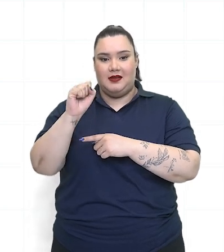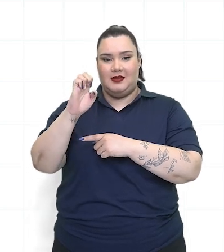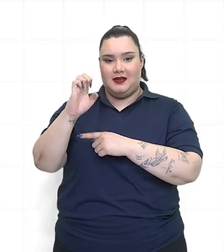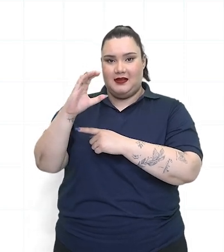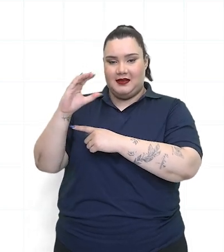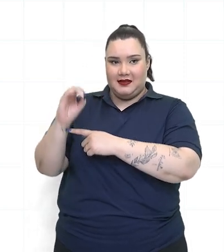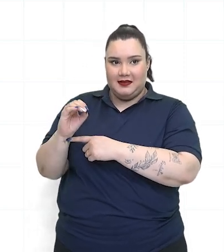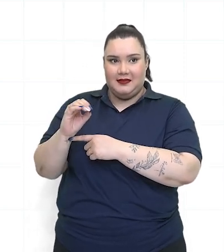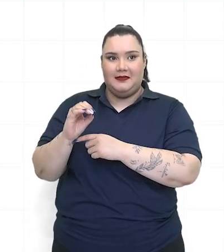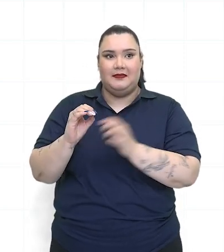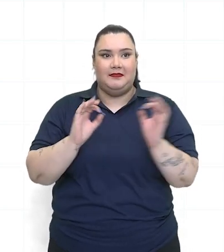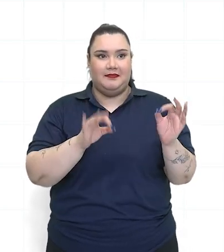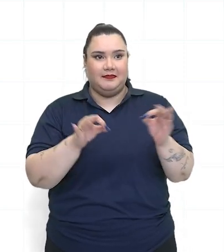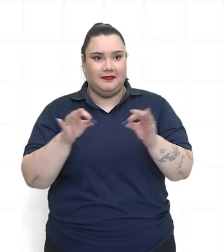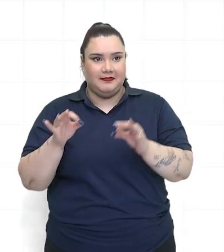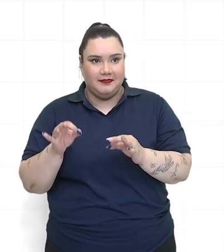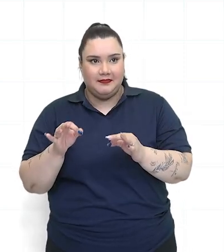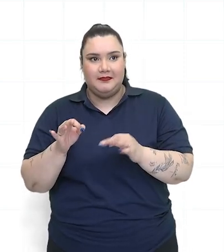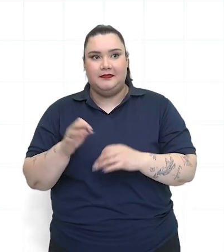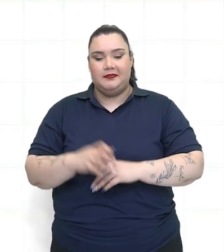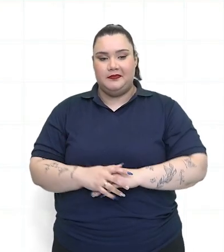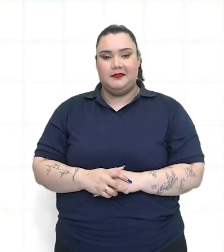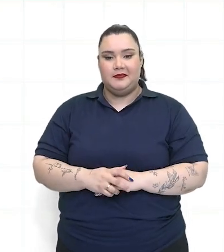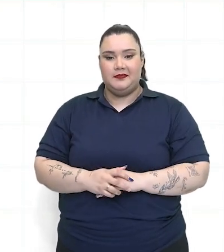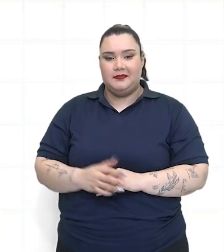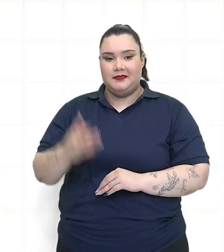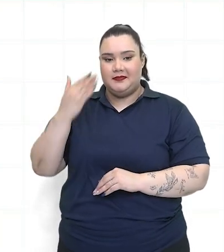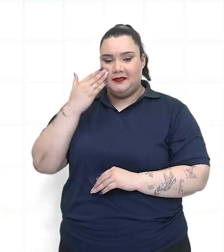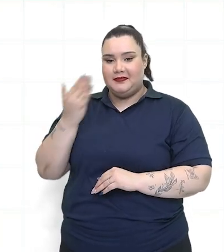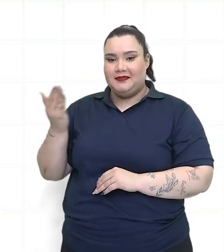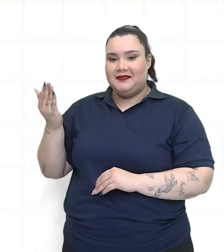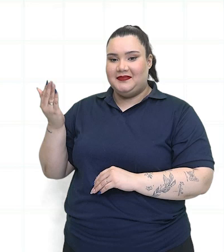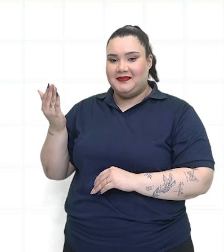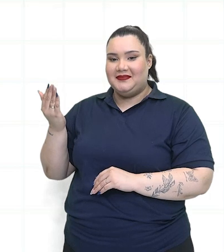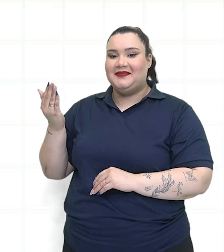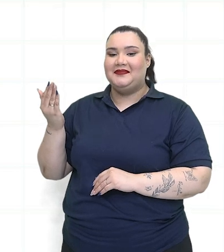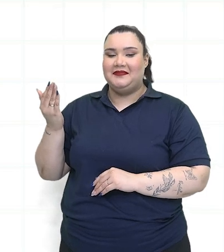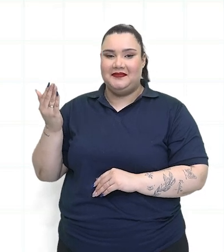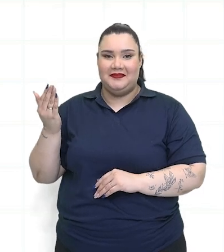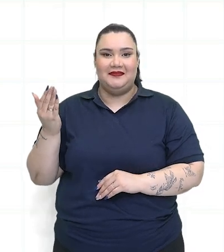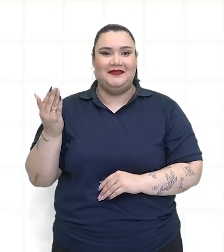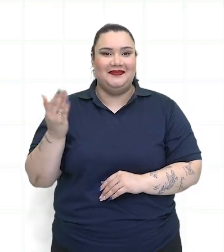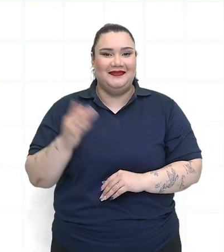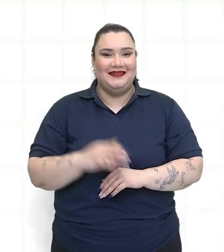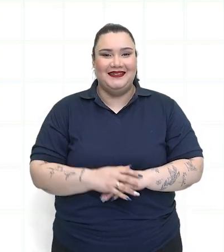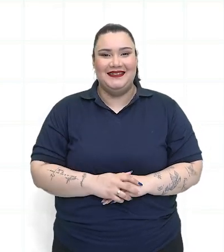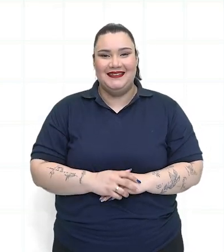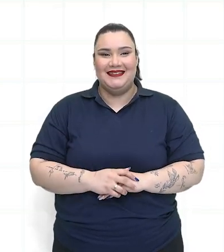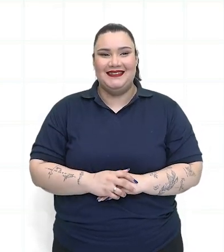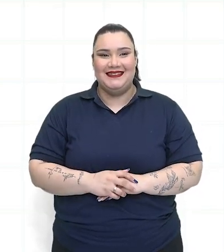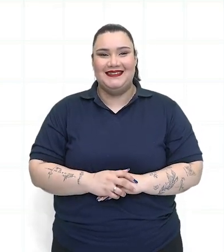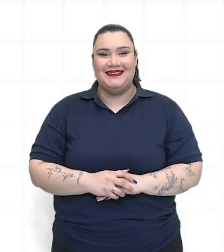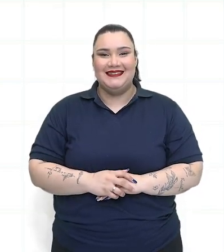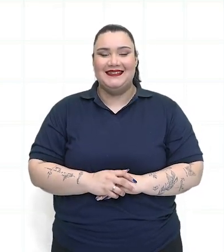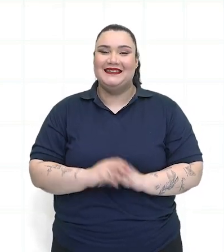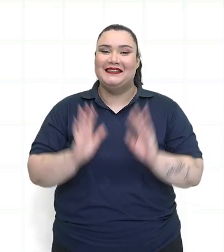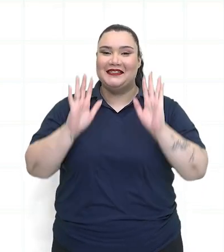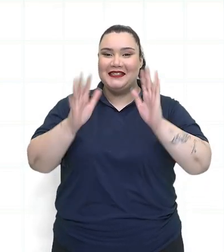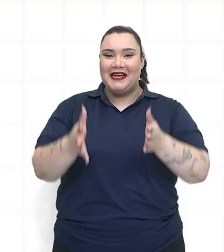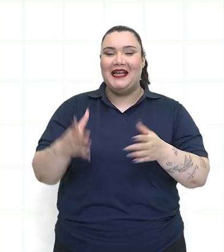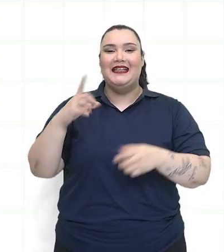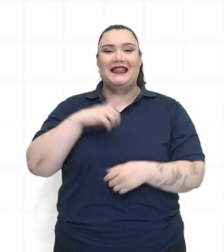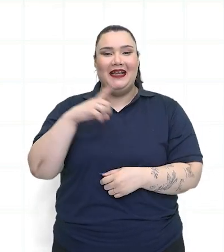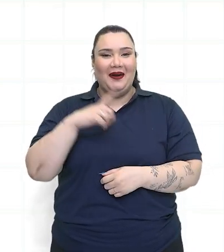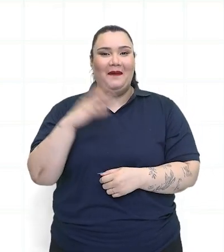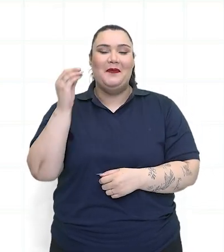isso, com esse galinho seco. Muito bem, aqui está o bichinho. Já tive a oportunidade de